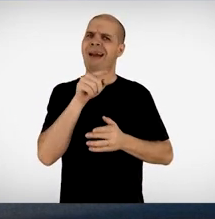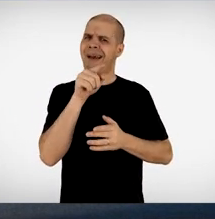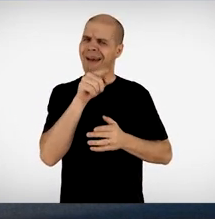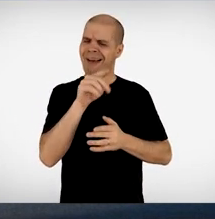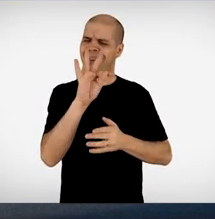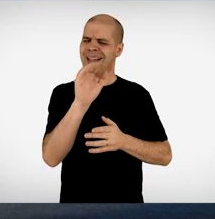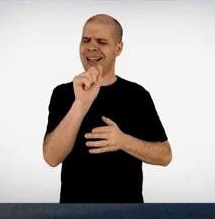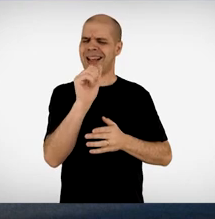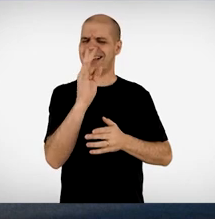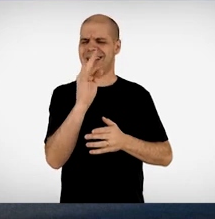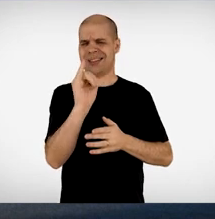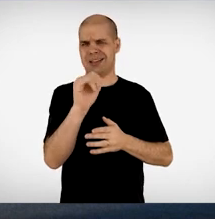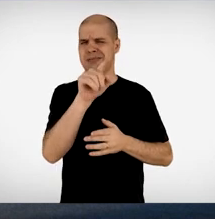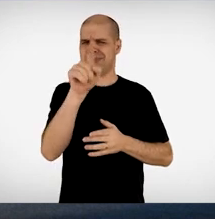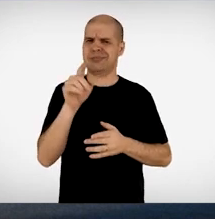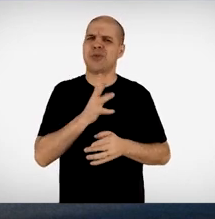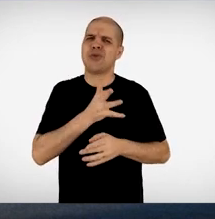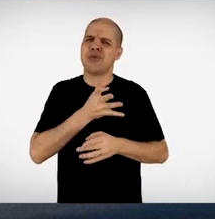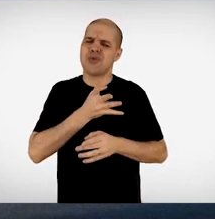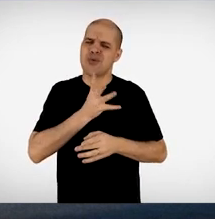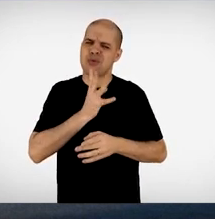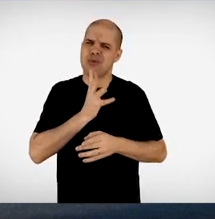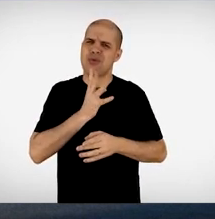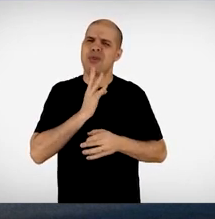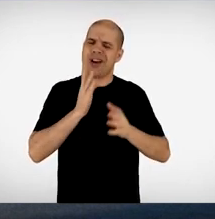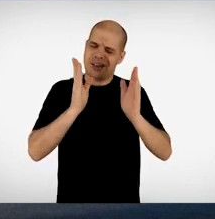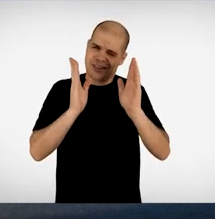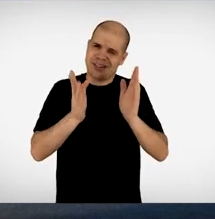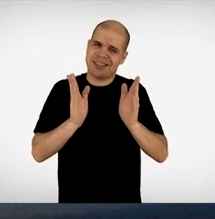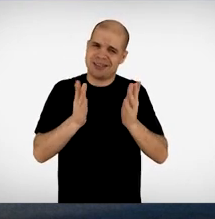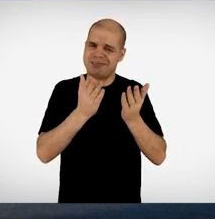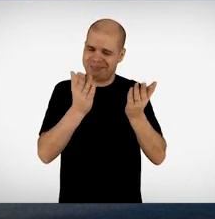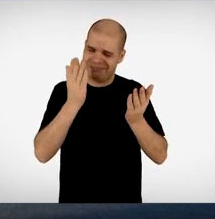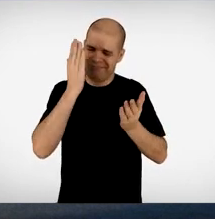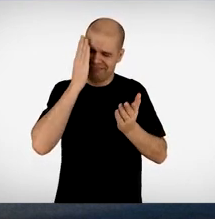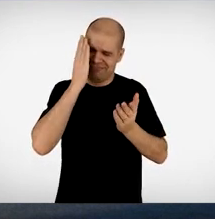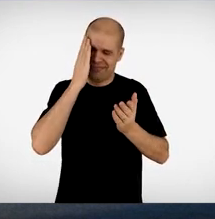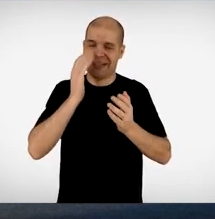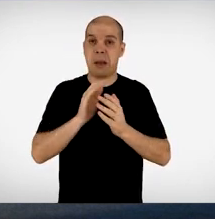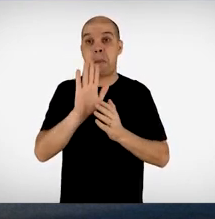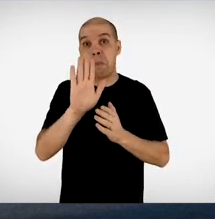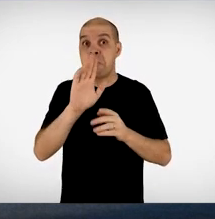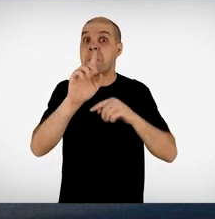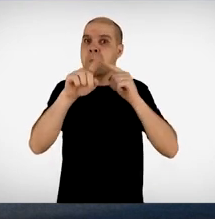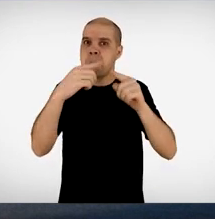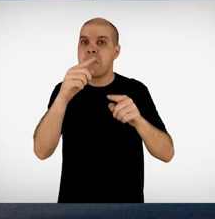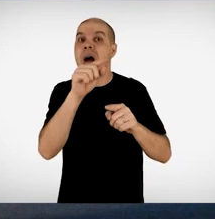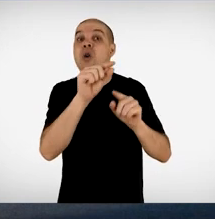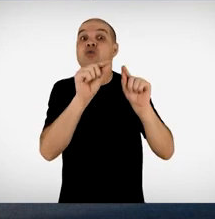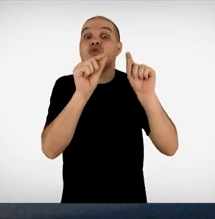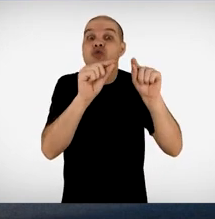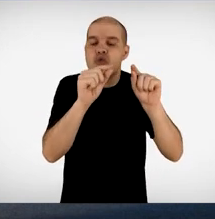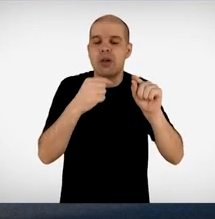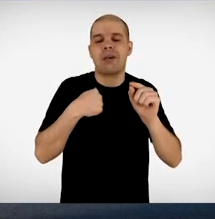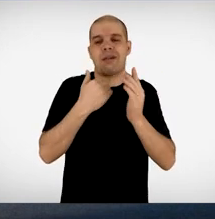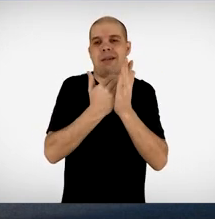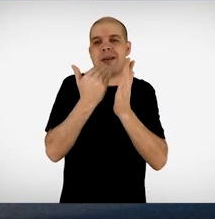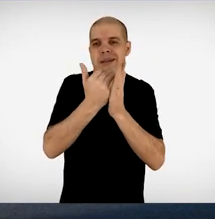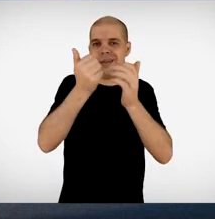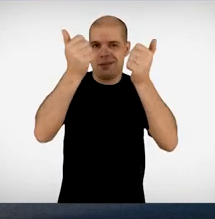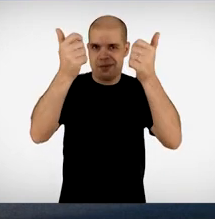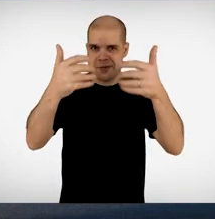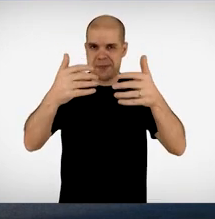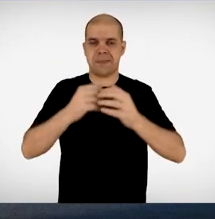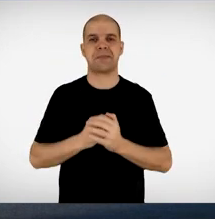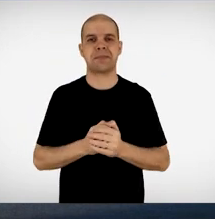A Tati dispensa apresentações, mas eu, mesmo assim, faço questão de apresentá-la. Eu vou começar